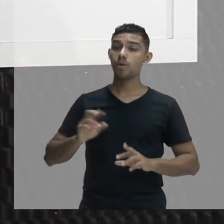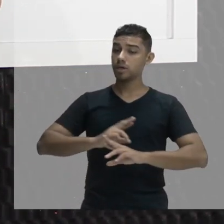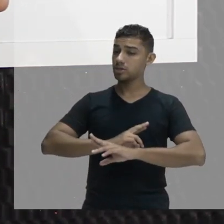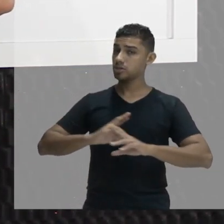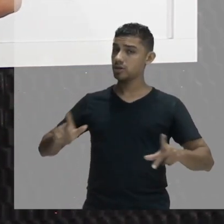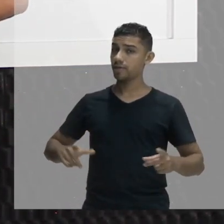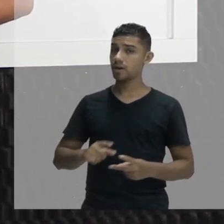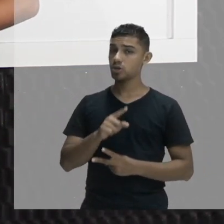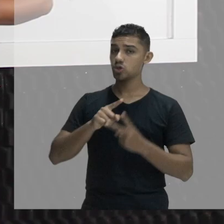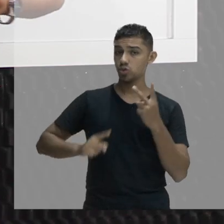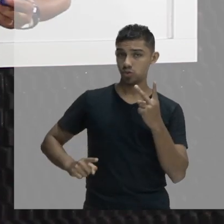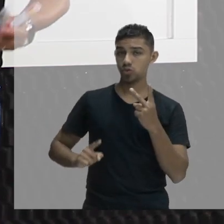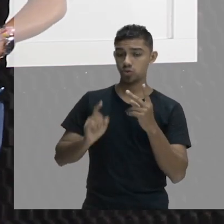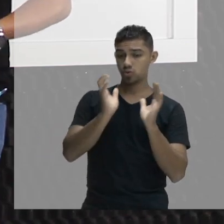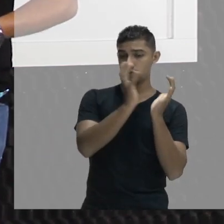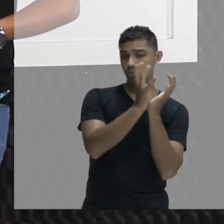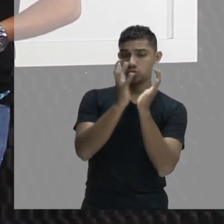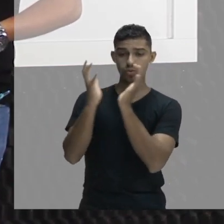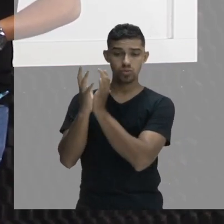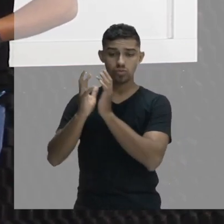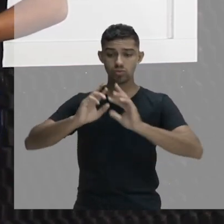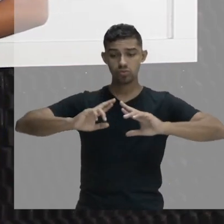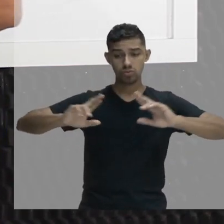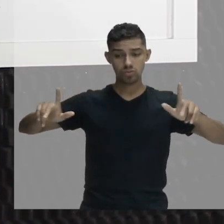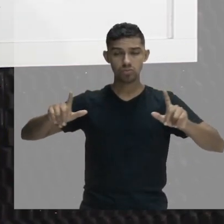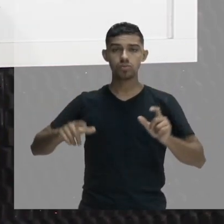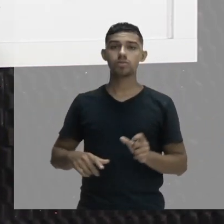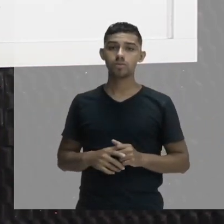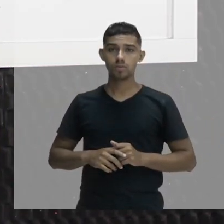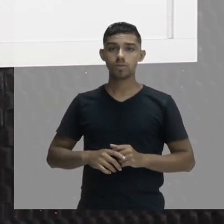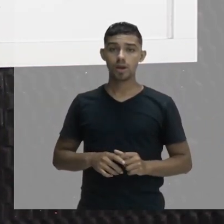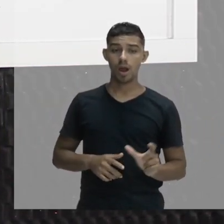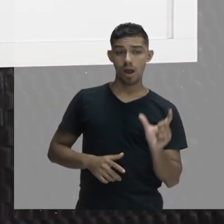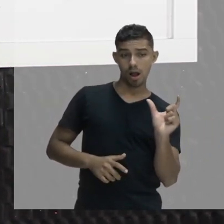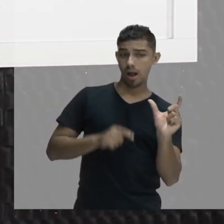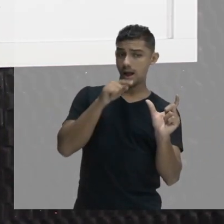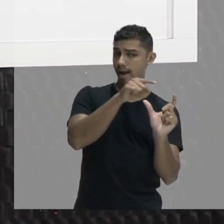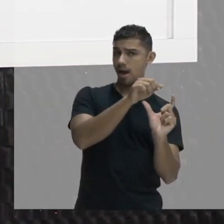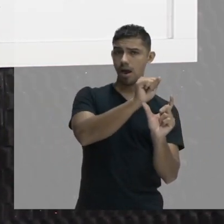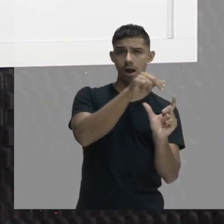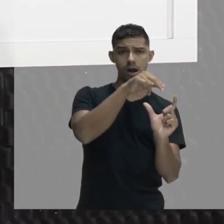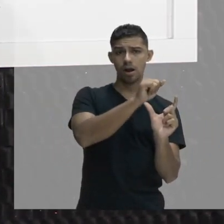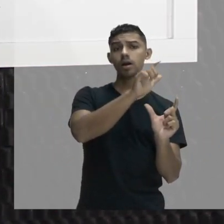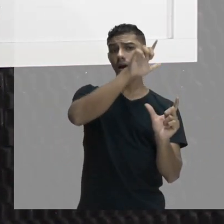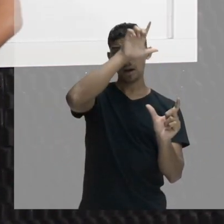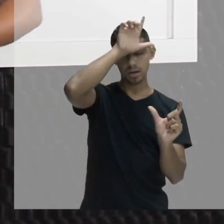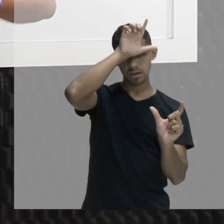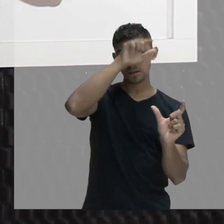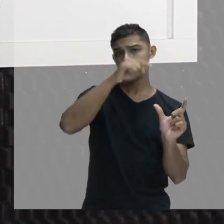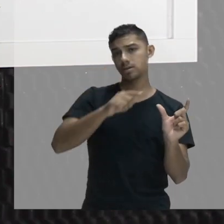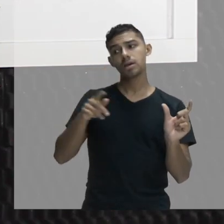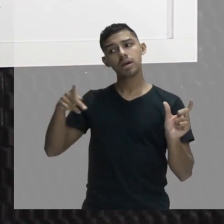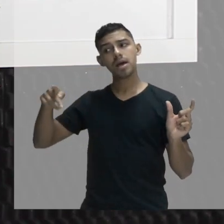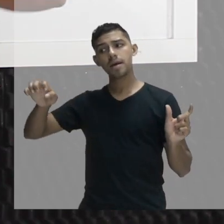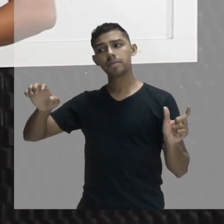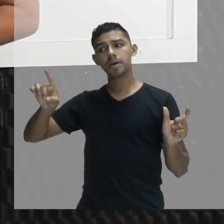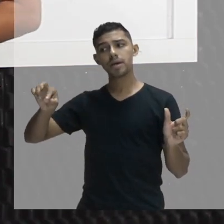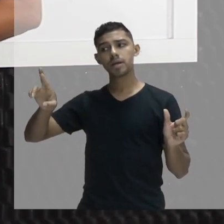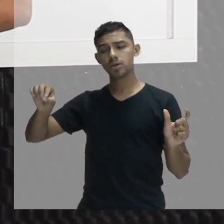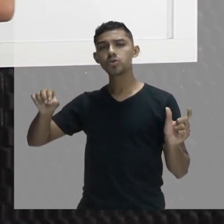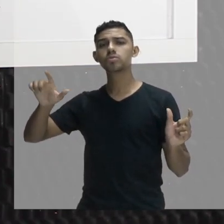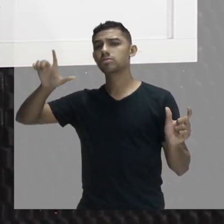diferentes. Tem dois grupos diferentes. Tá? Então, nesse caso aqui, a ordem